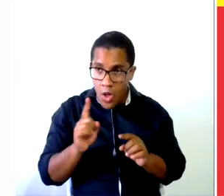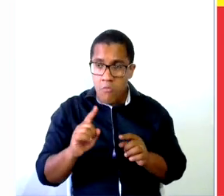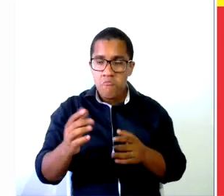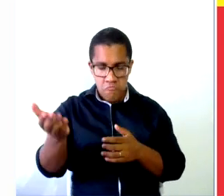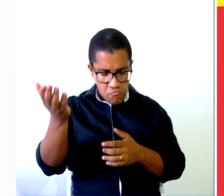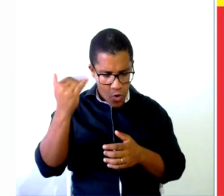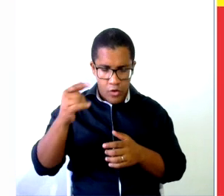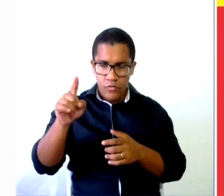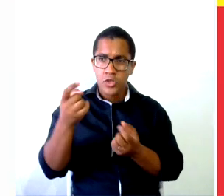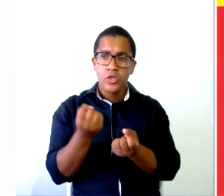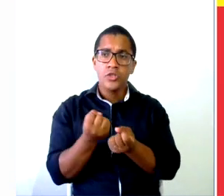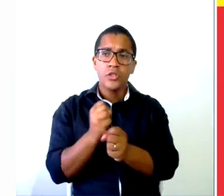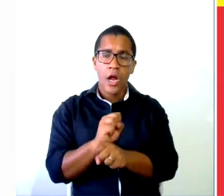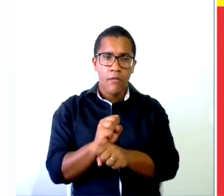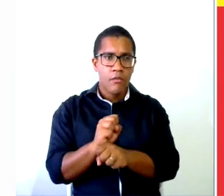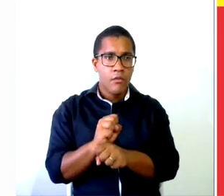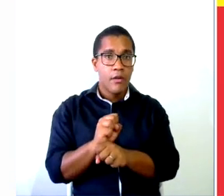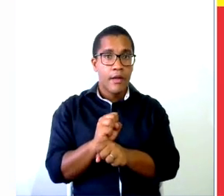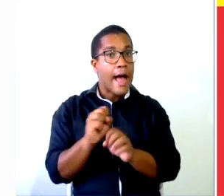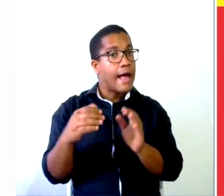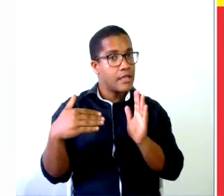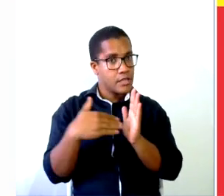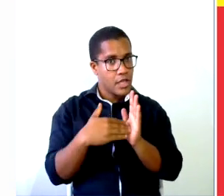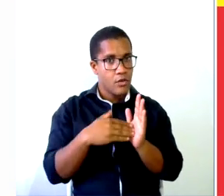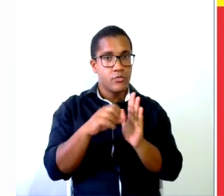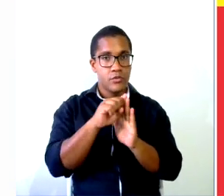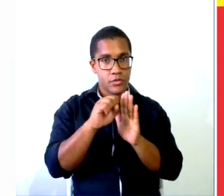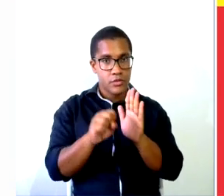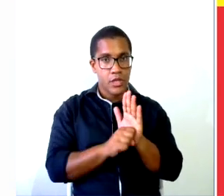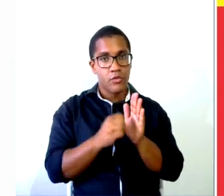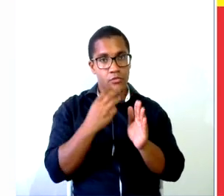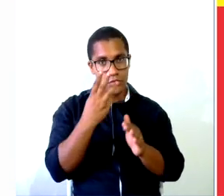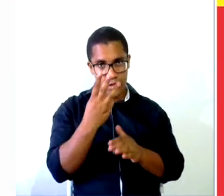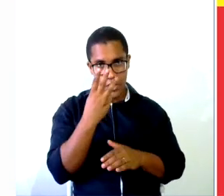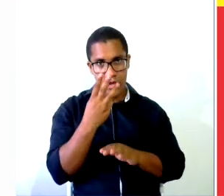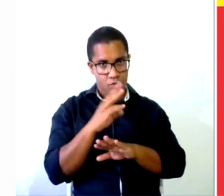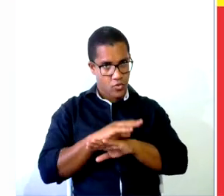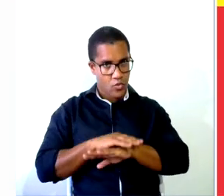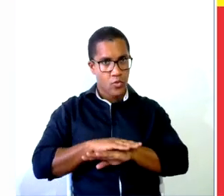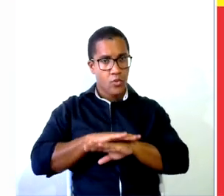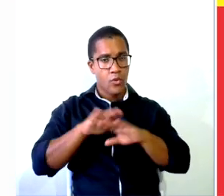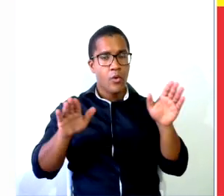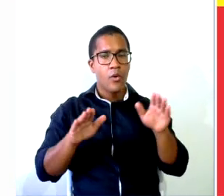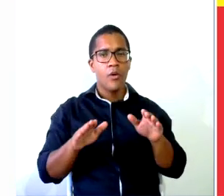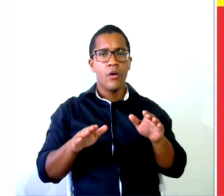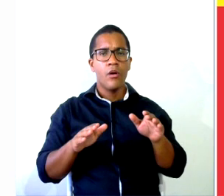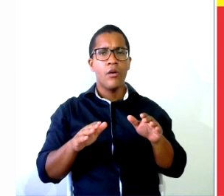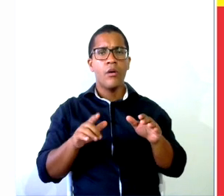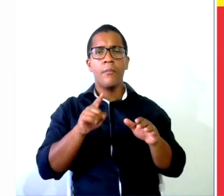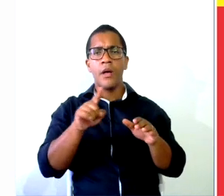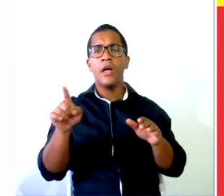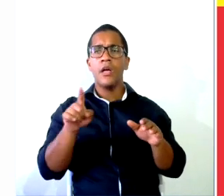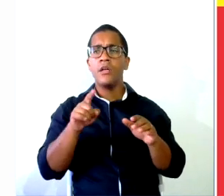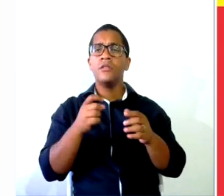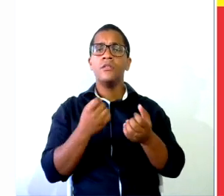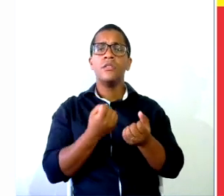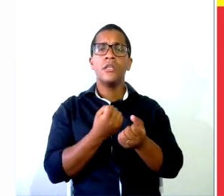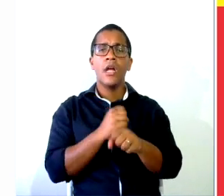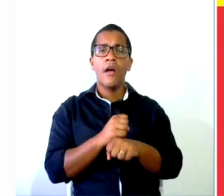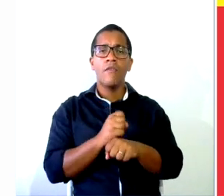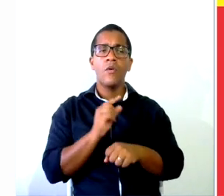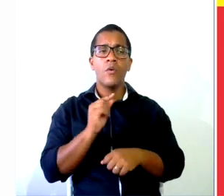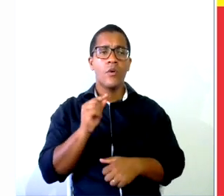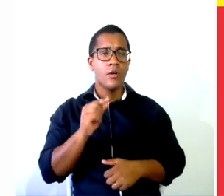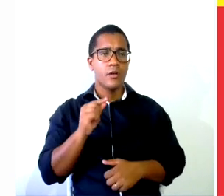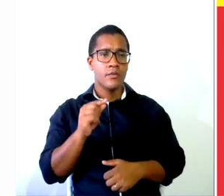III. Isto era o nexo, né? Até a sua abolição, este tipo de